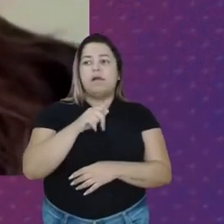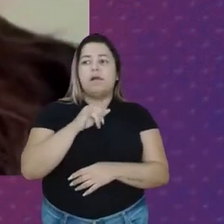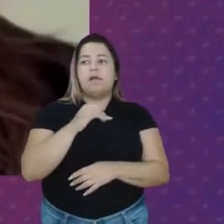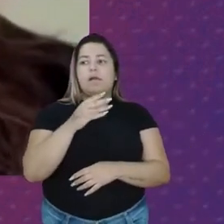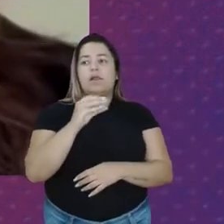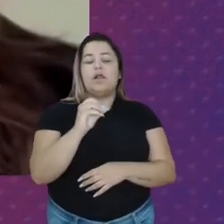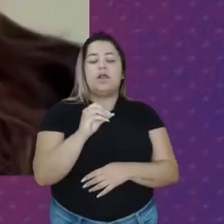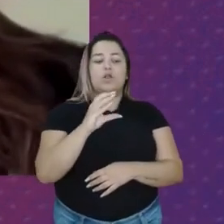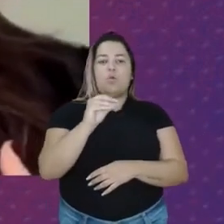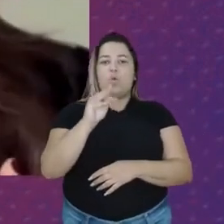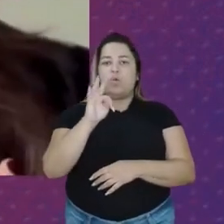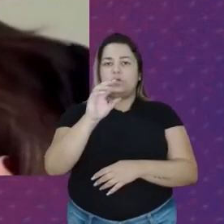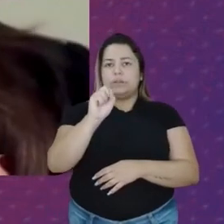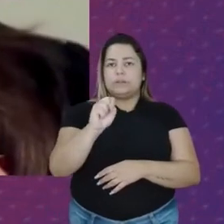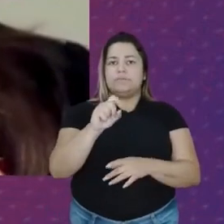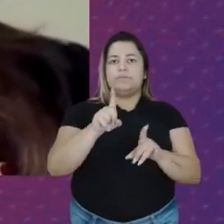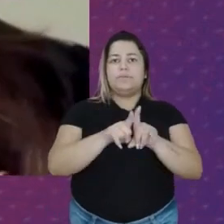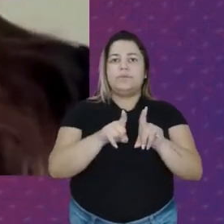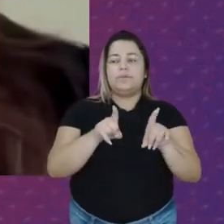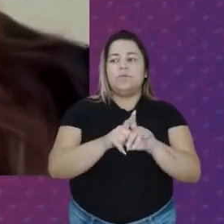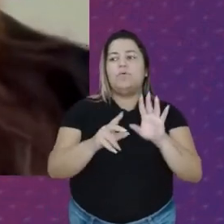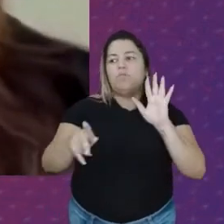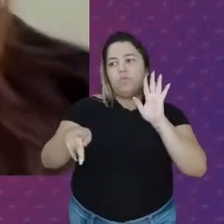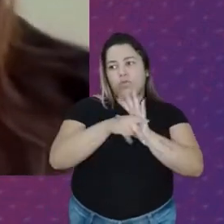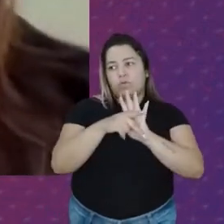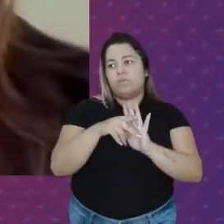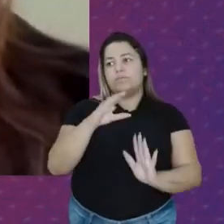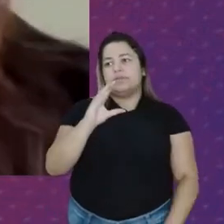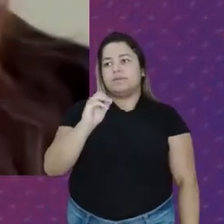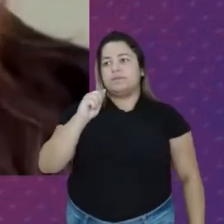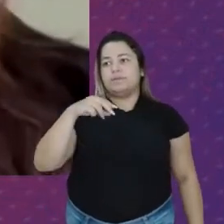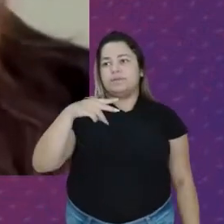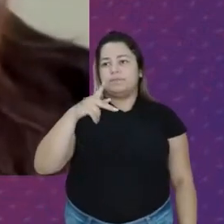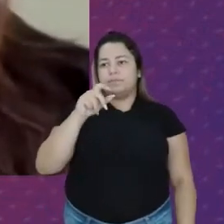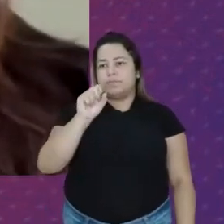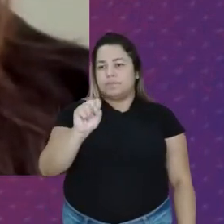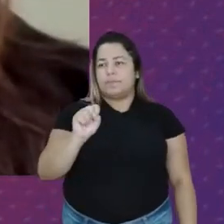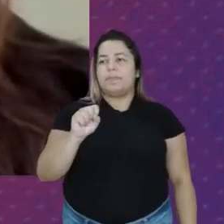de cotas de financiamento para suas próprias campanhas, para que vocês não sejam